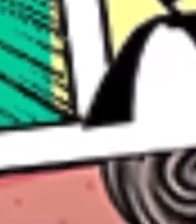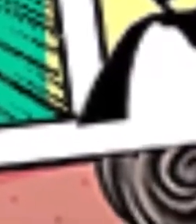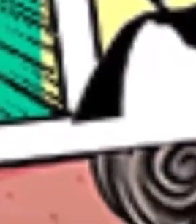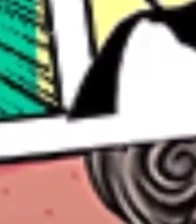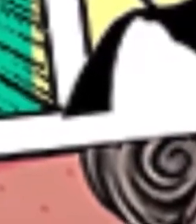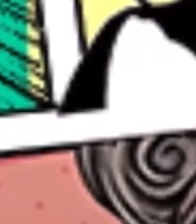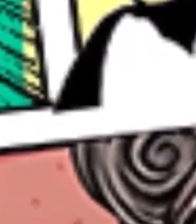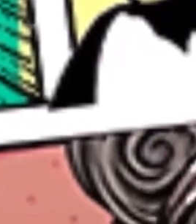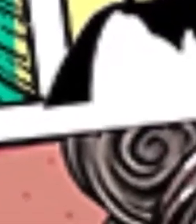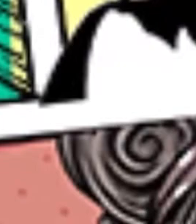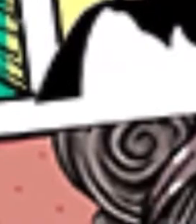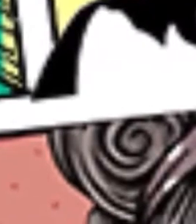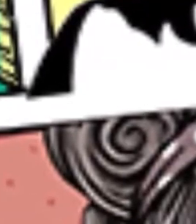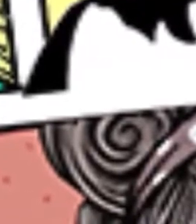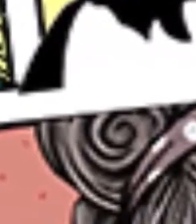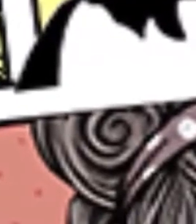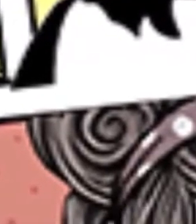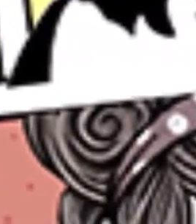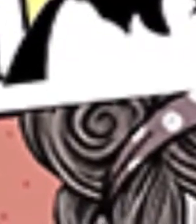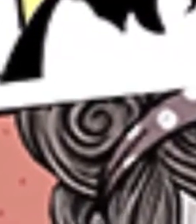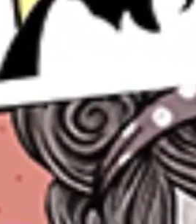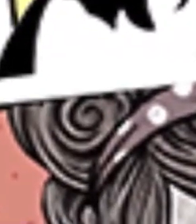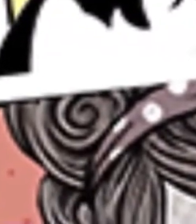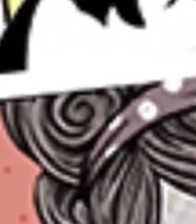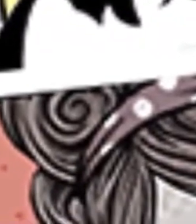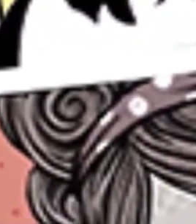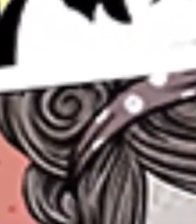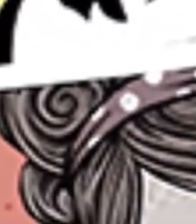toda mulher.